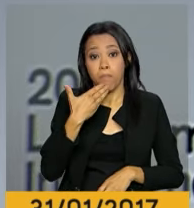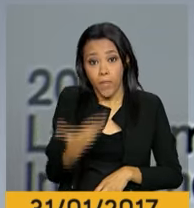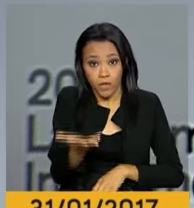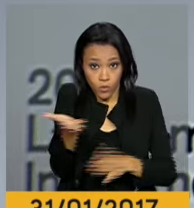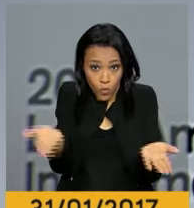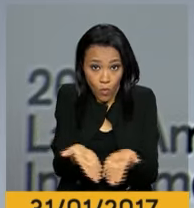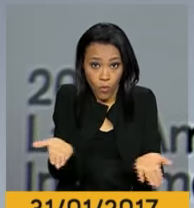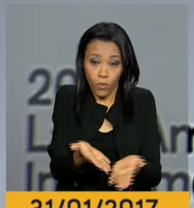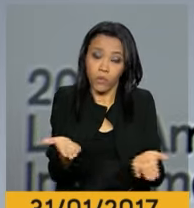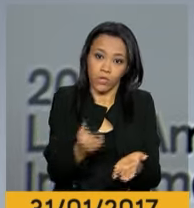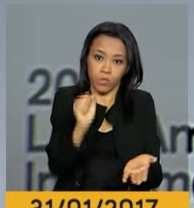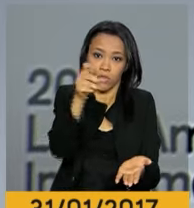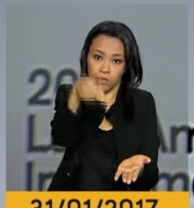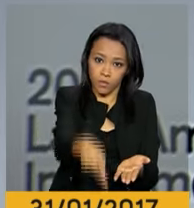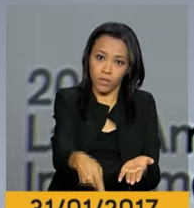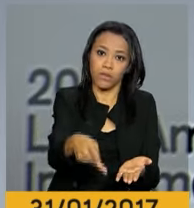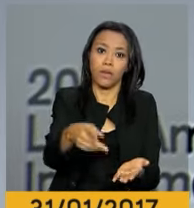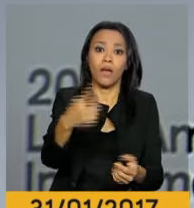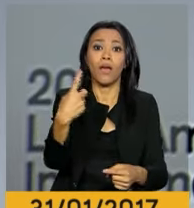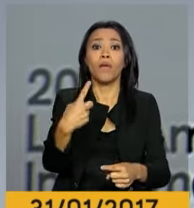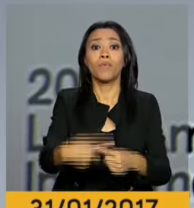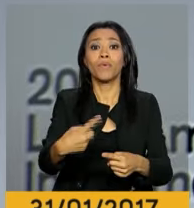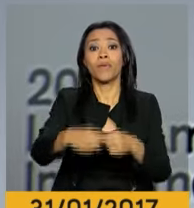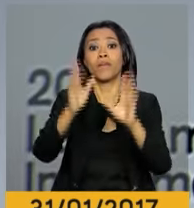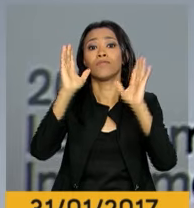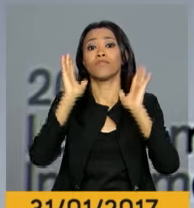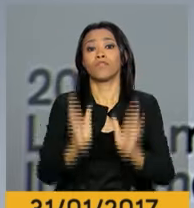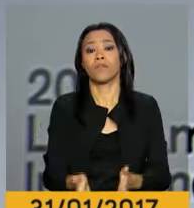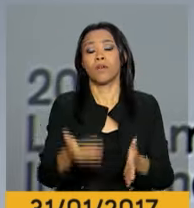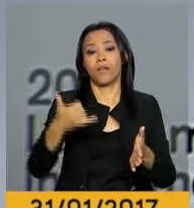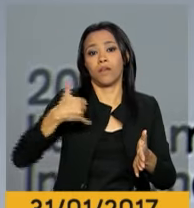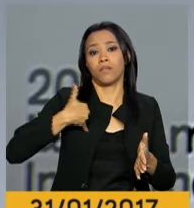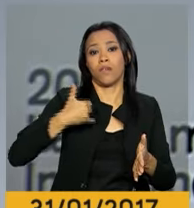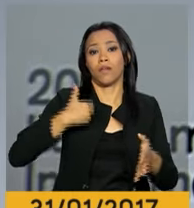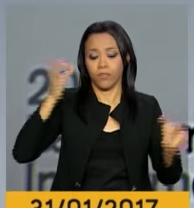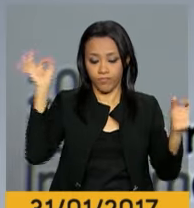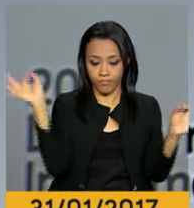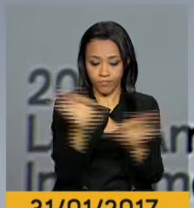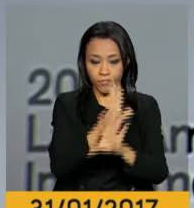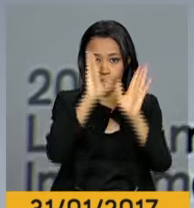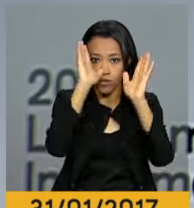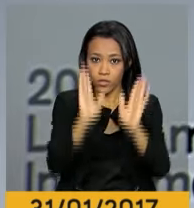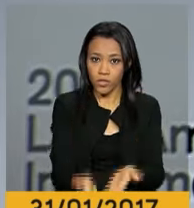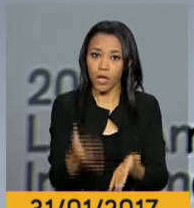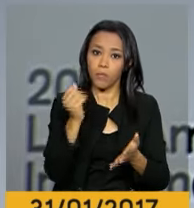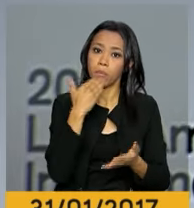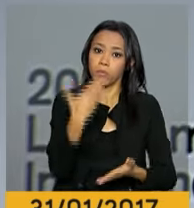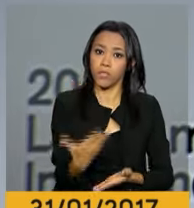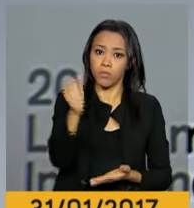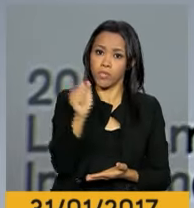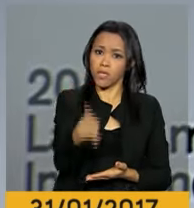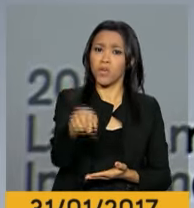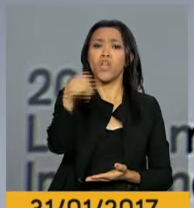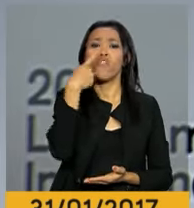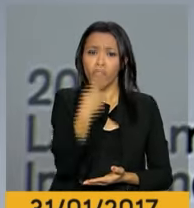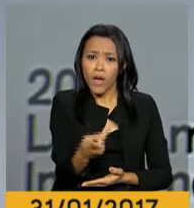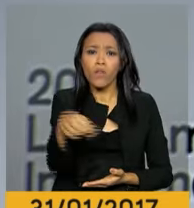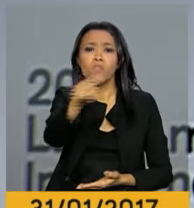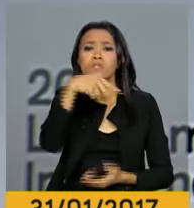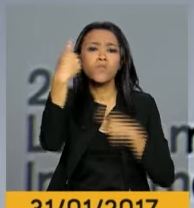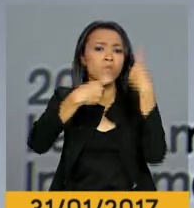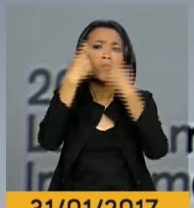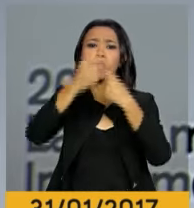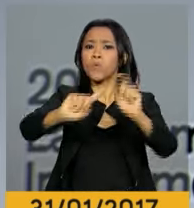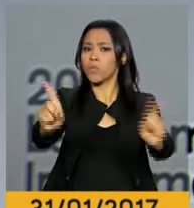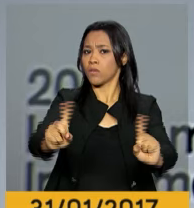de serviço é porque já completaram os requisitos para aposentadoria eu digo a estes não precisem preocupar-se com